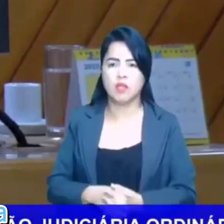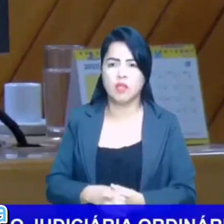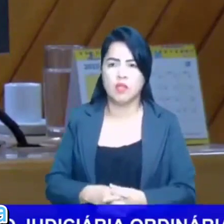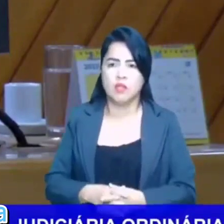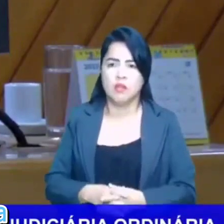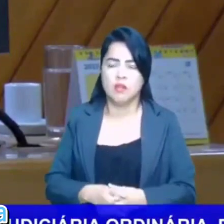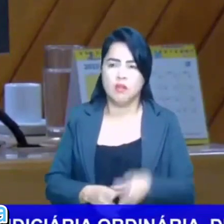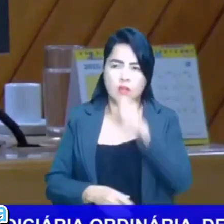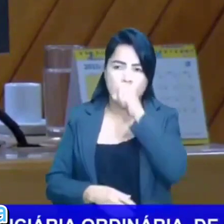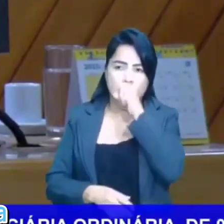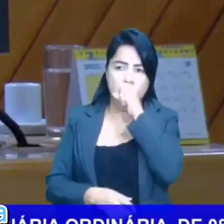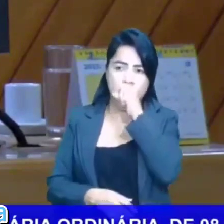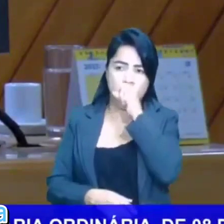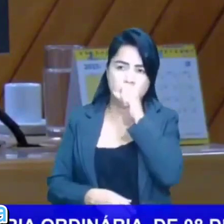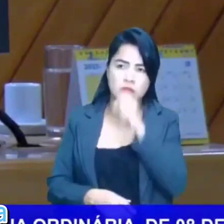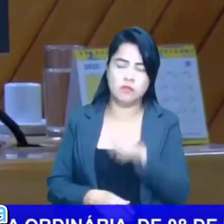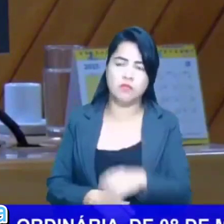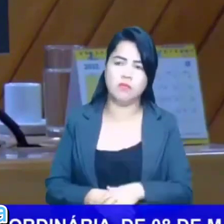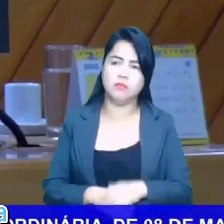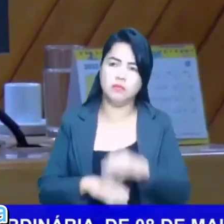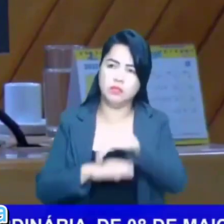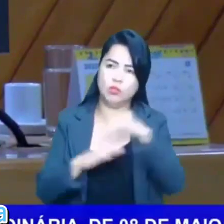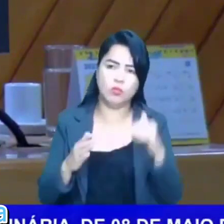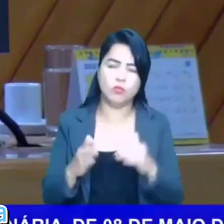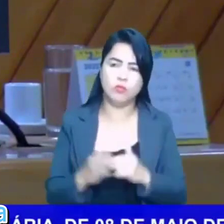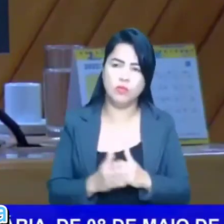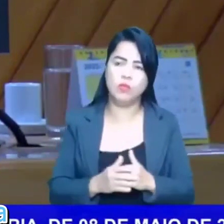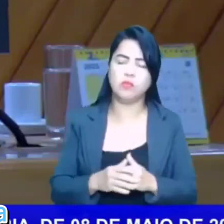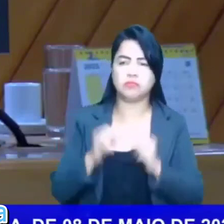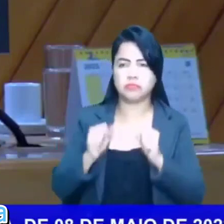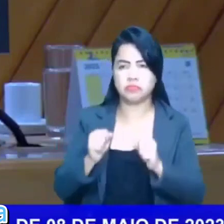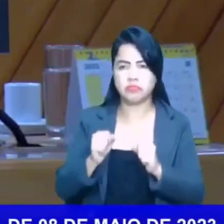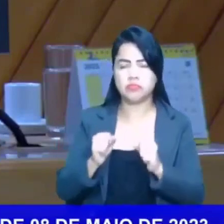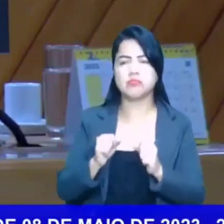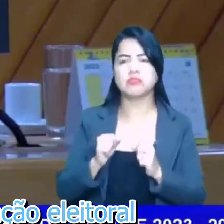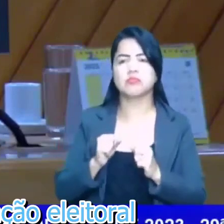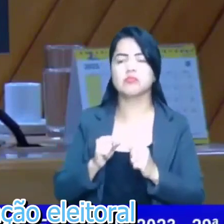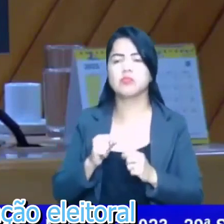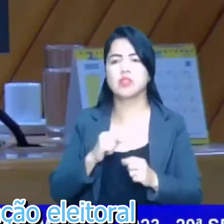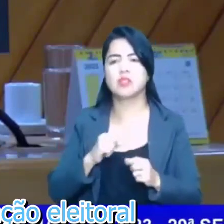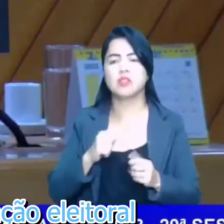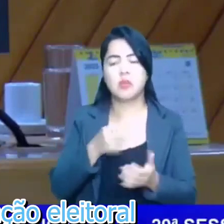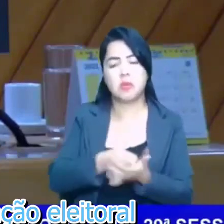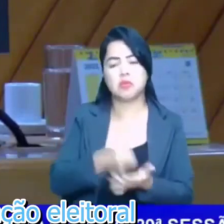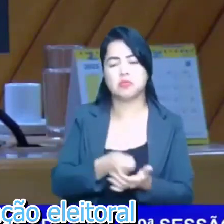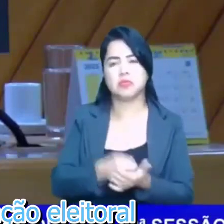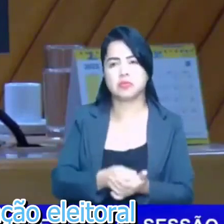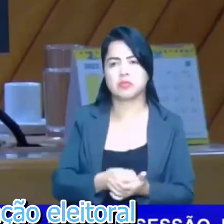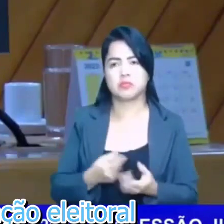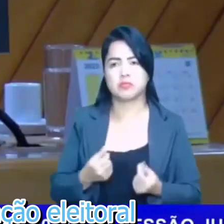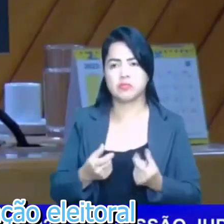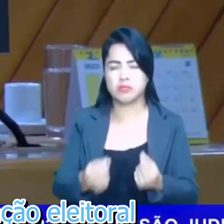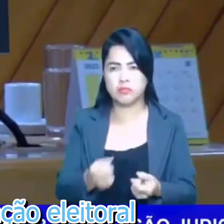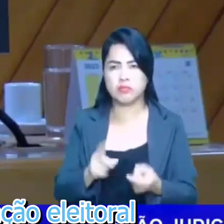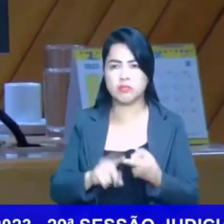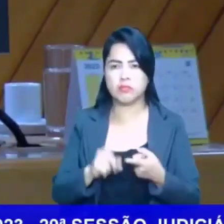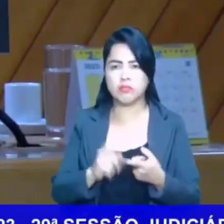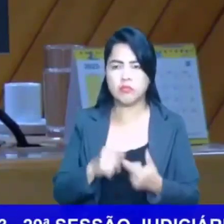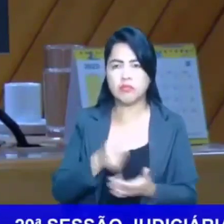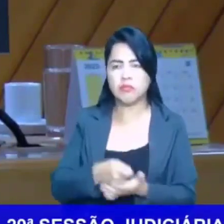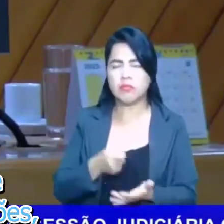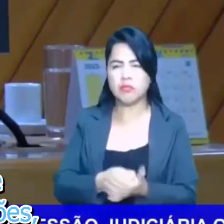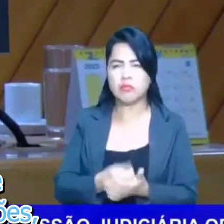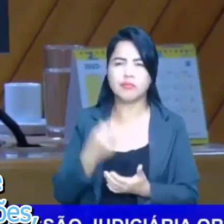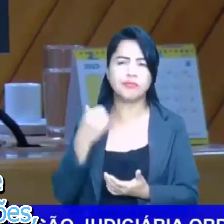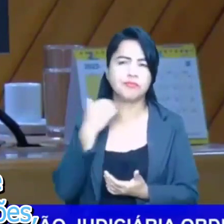E no tocante à questão de fundo, ou seja, o alegado abuso de poder econômico pela prática de Caixa 2 e realização de gastos em desacordo com a